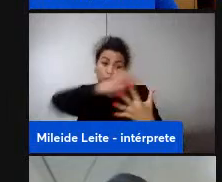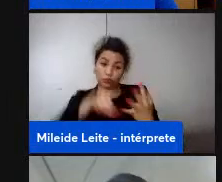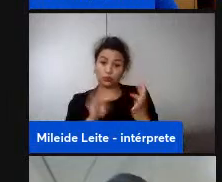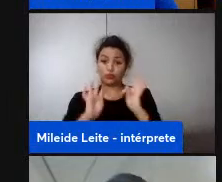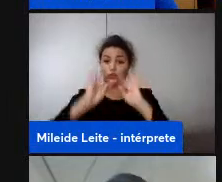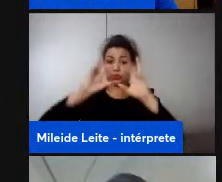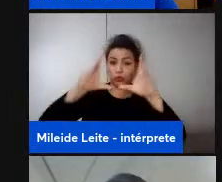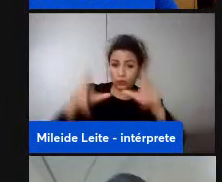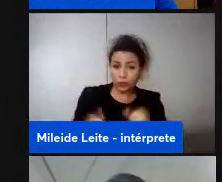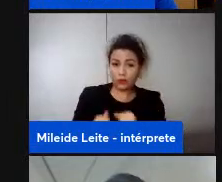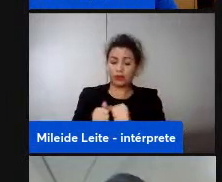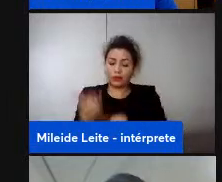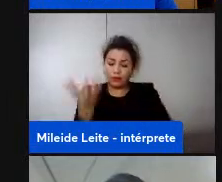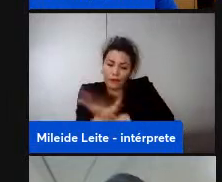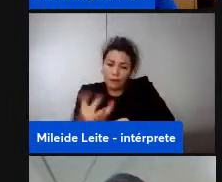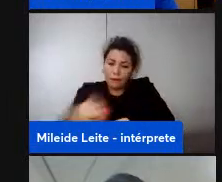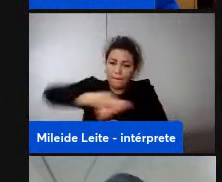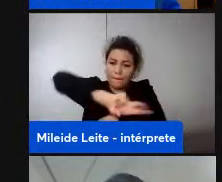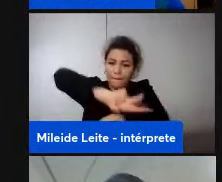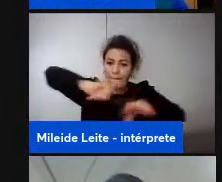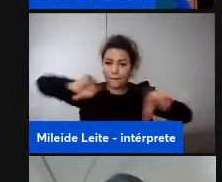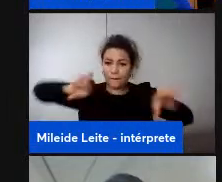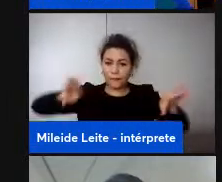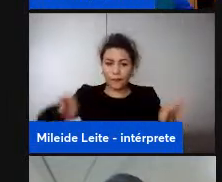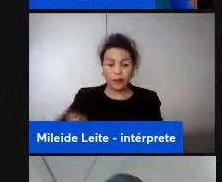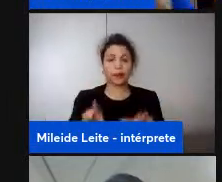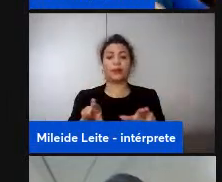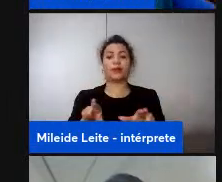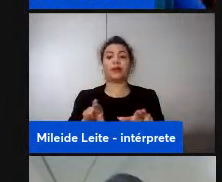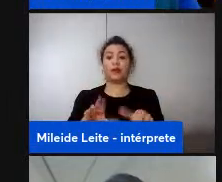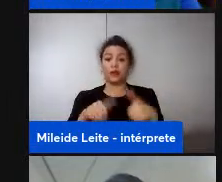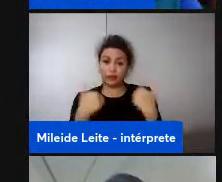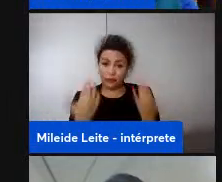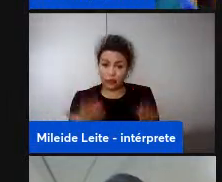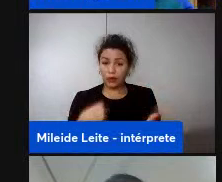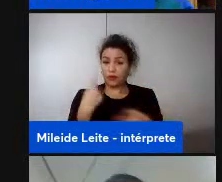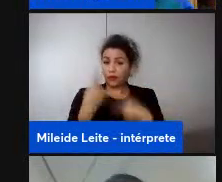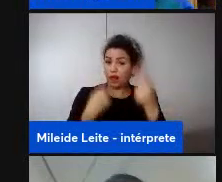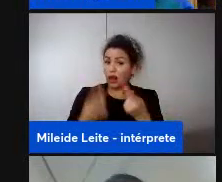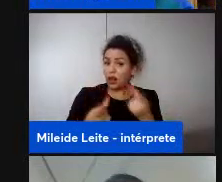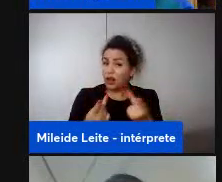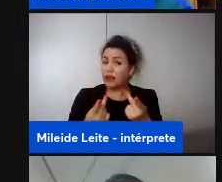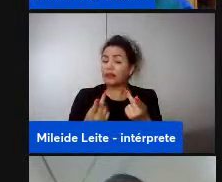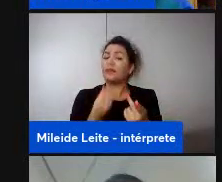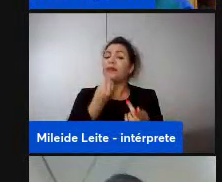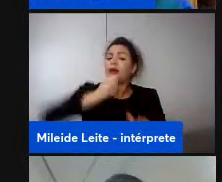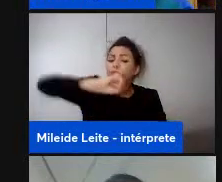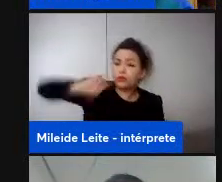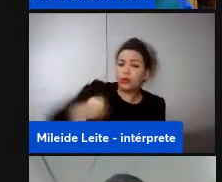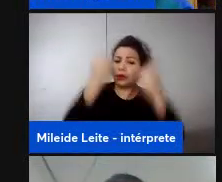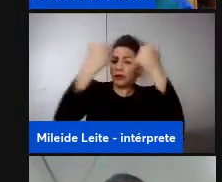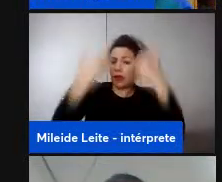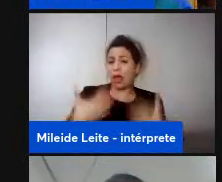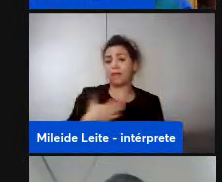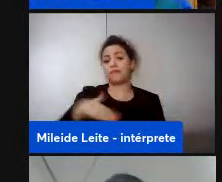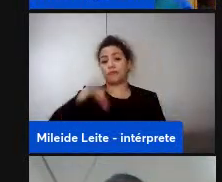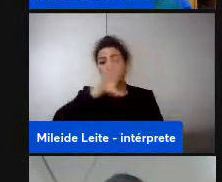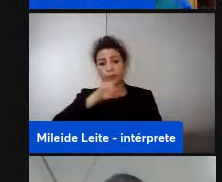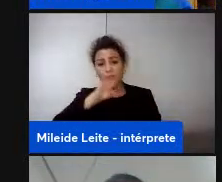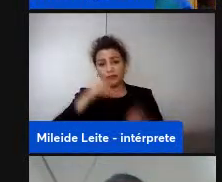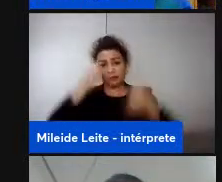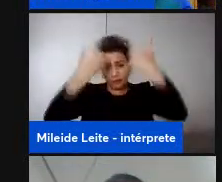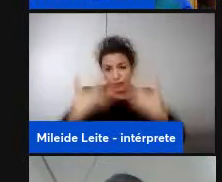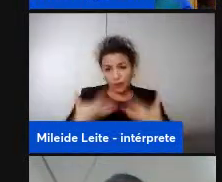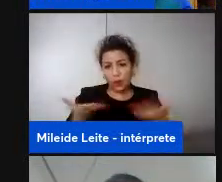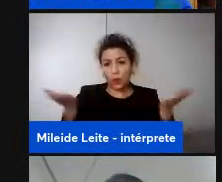é transversalizado. E aí, então, isso, eu estou dizendo tudo isso para justificar a minha fala hoje,